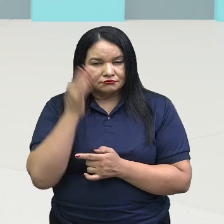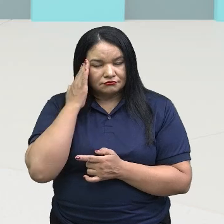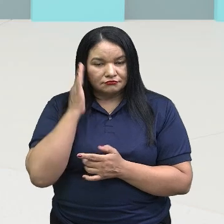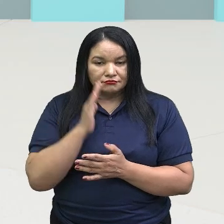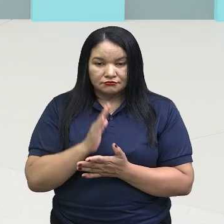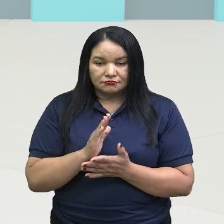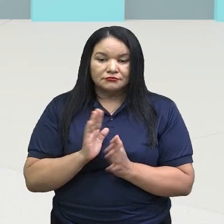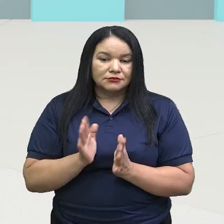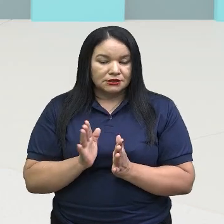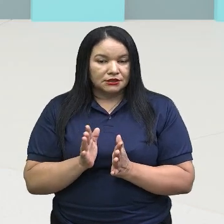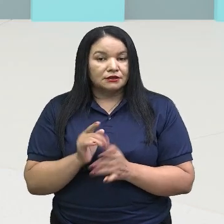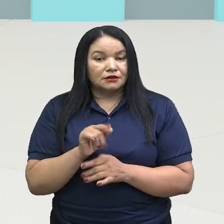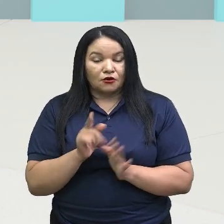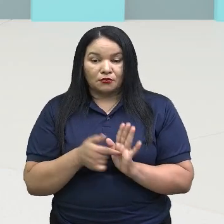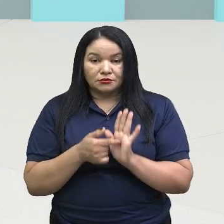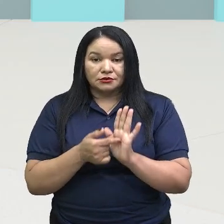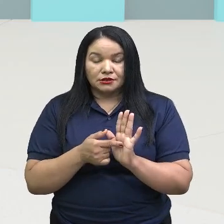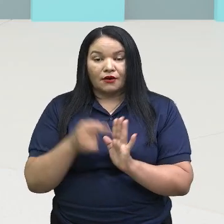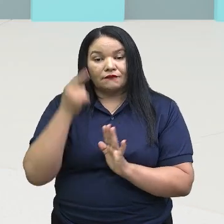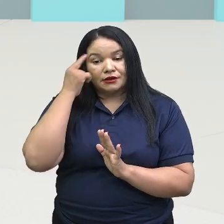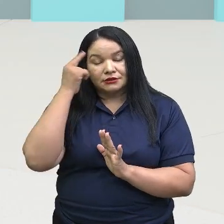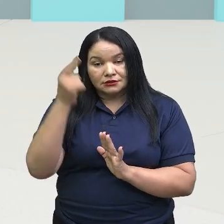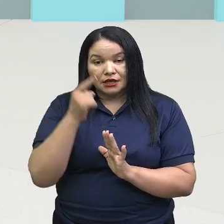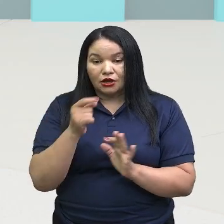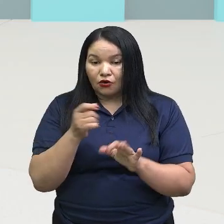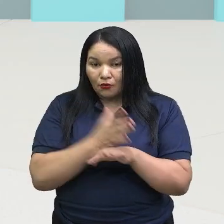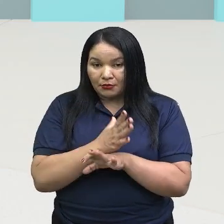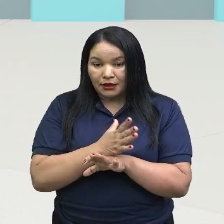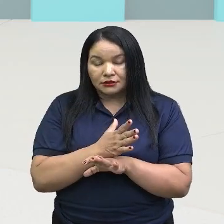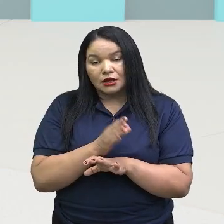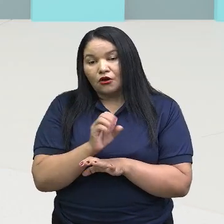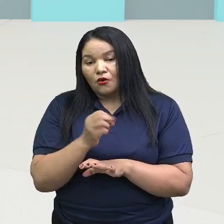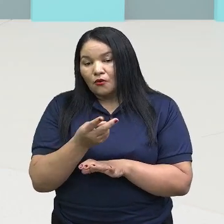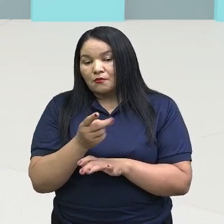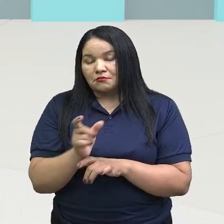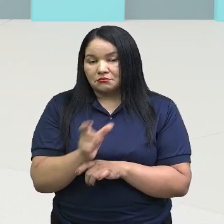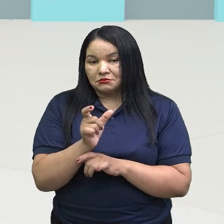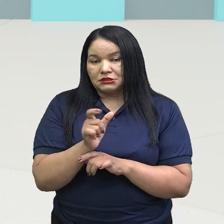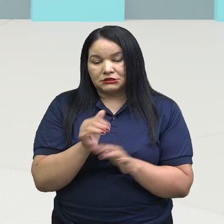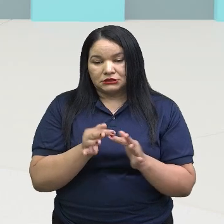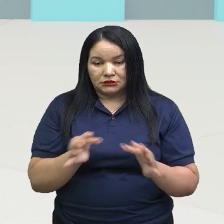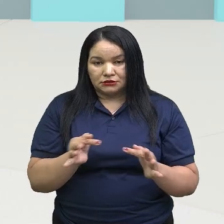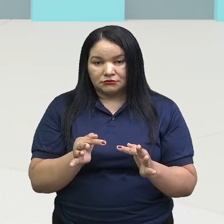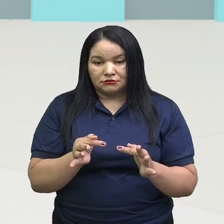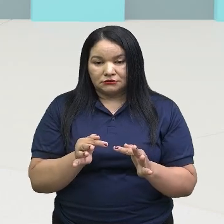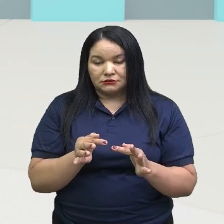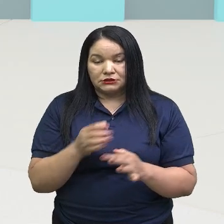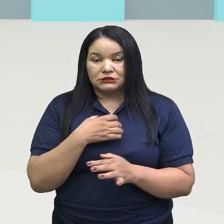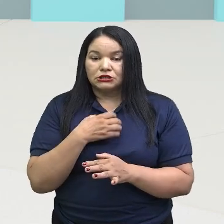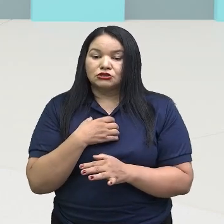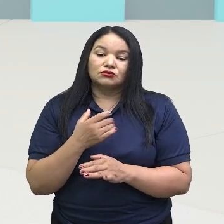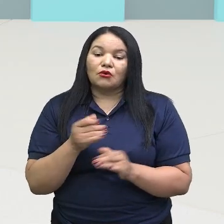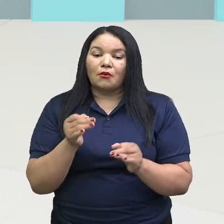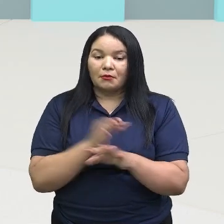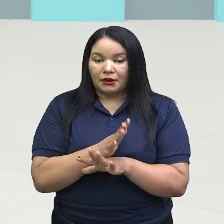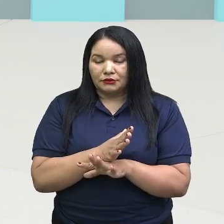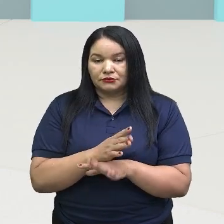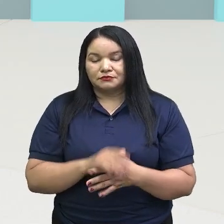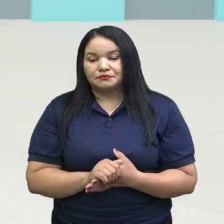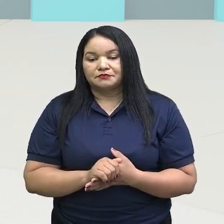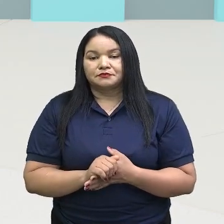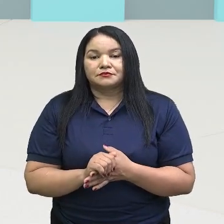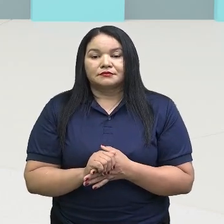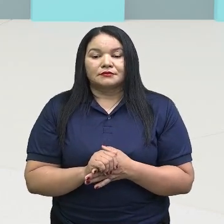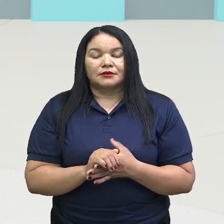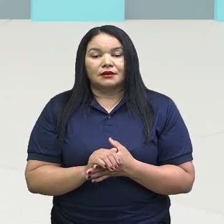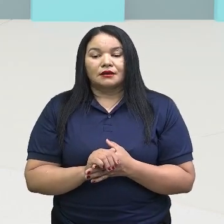ok. Apresenta uma ideia completa ou, em palavras simples, um sentido completo. Não precisa de outra informação. E